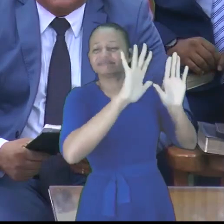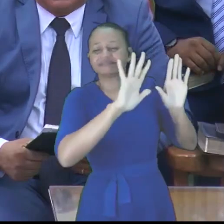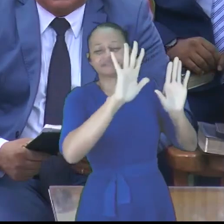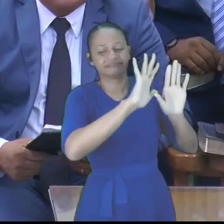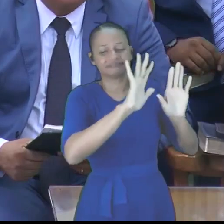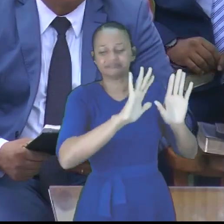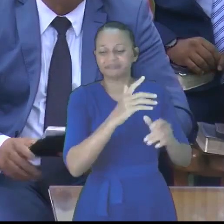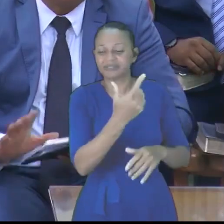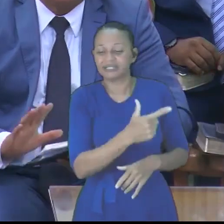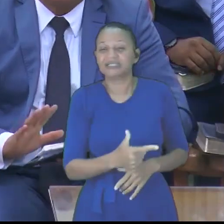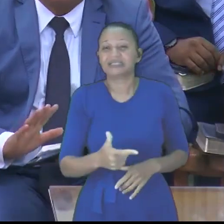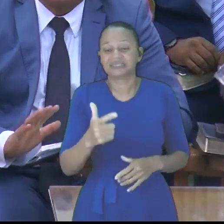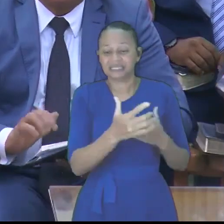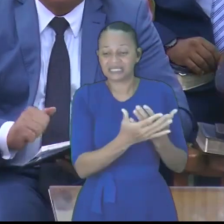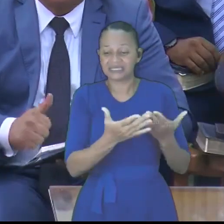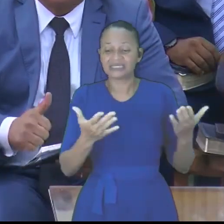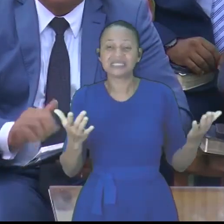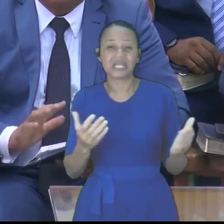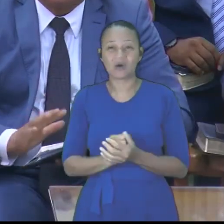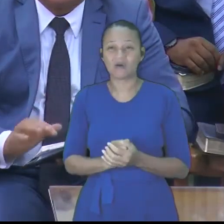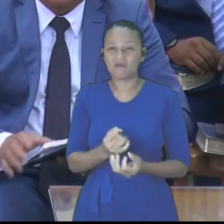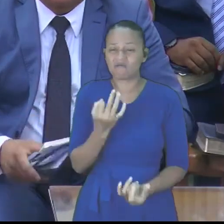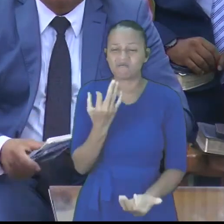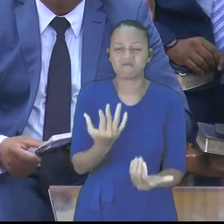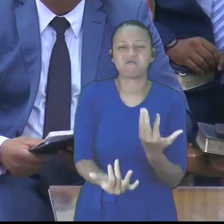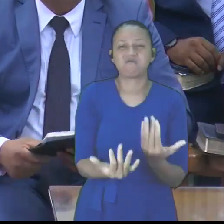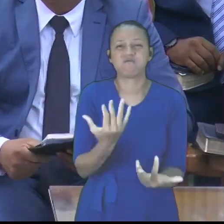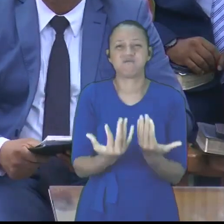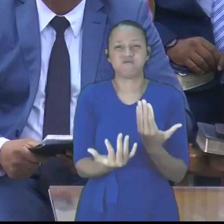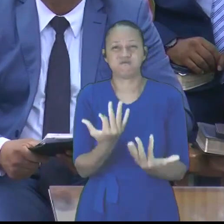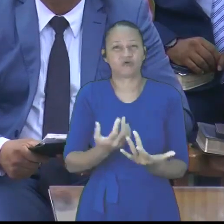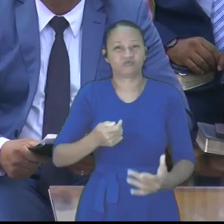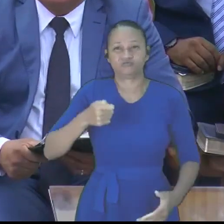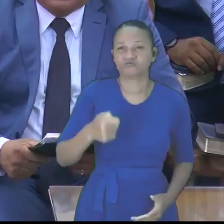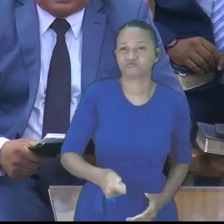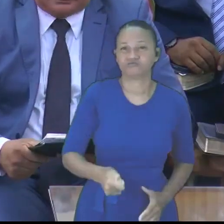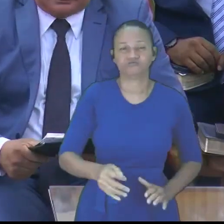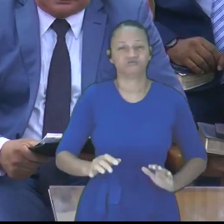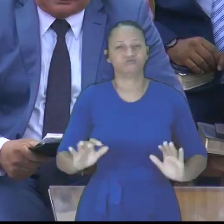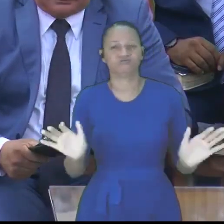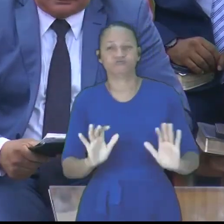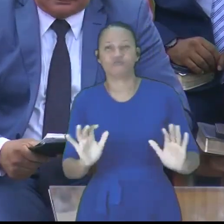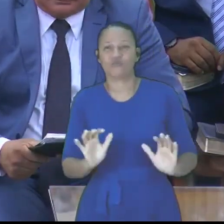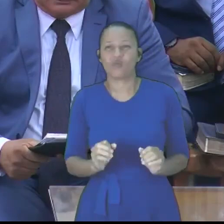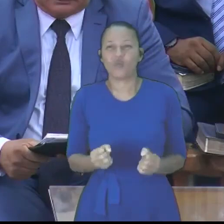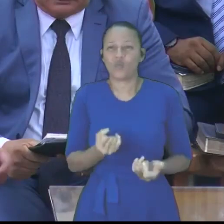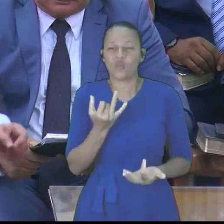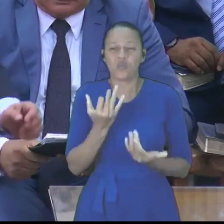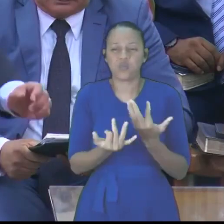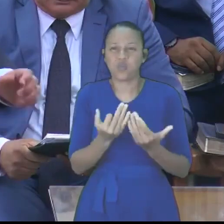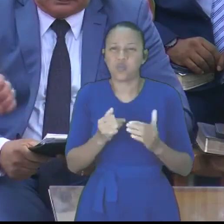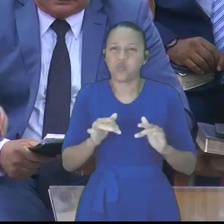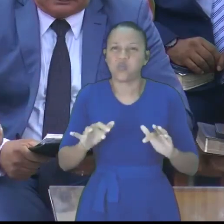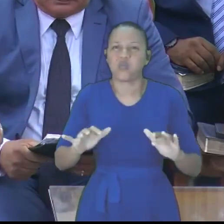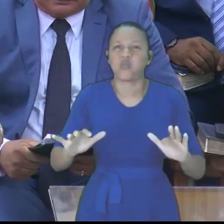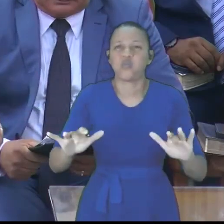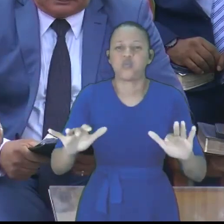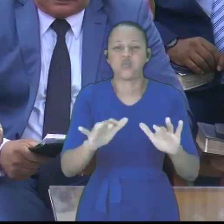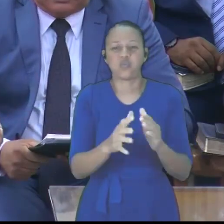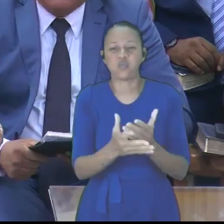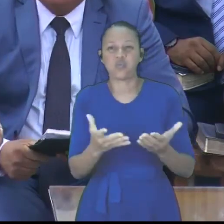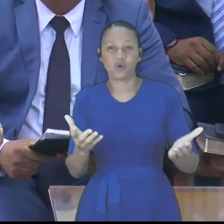é? Não houve fogo no sentido de fogo de juízo, nem sangue e nem vapor de fumaça, que é uma